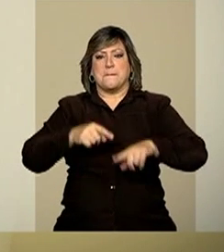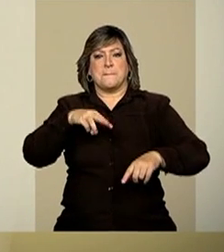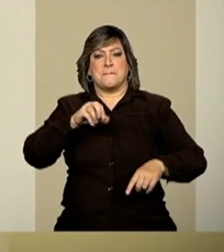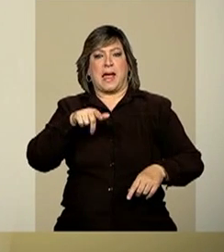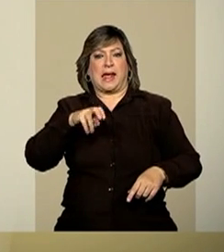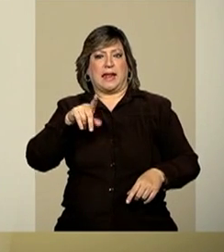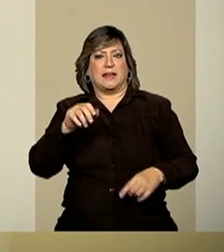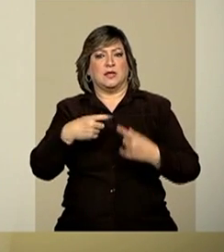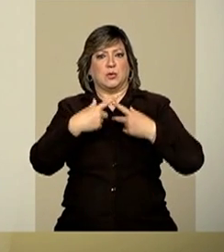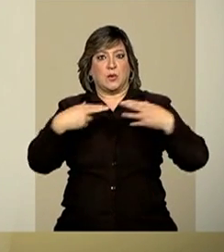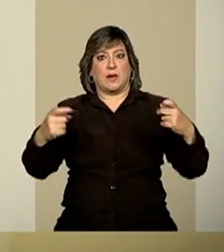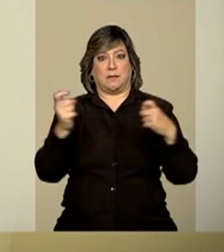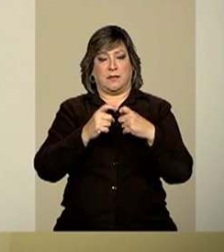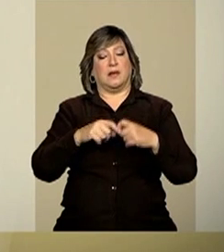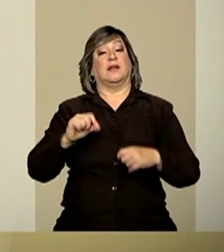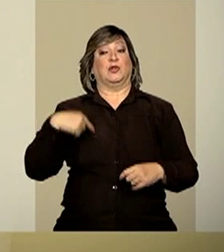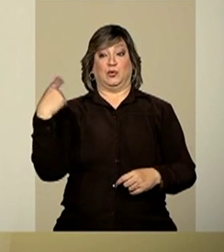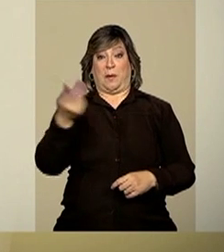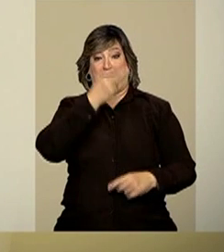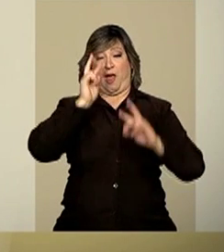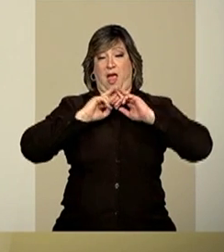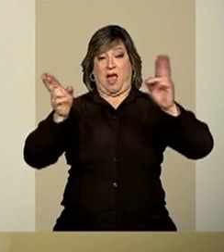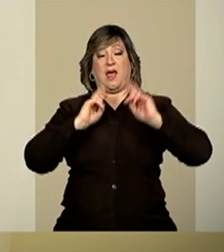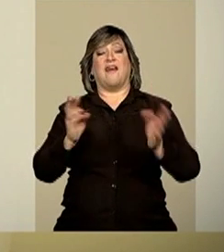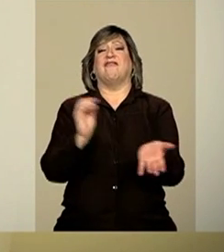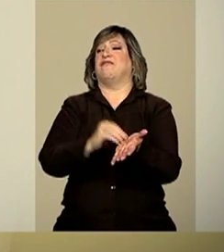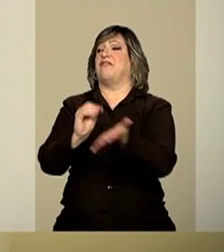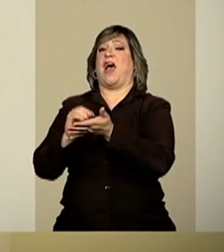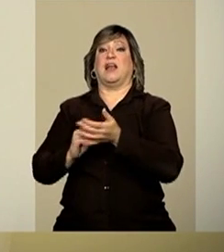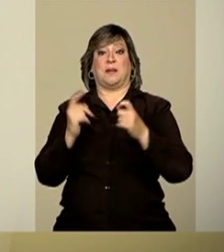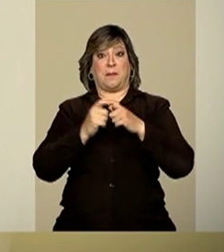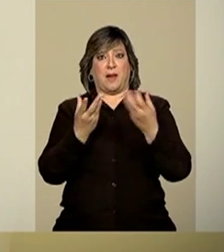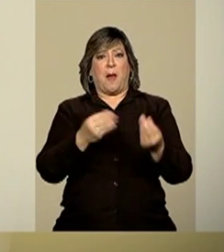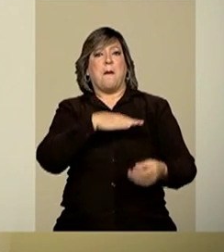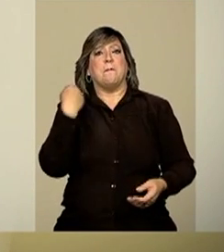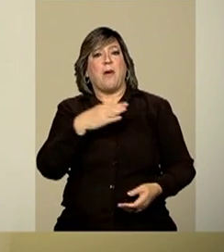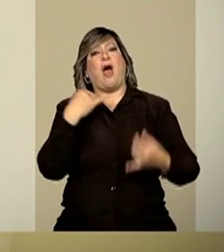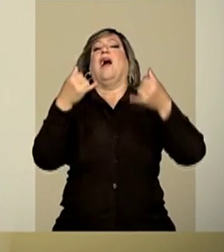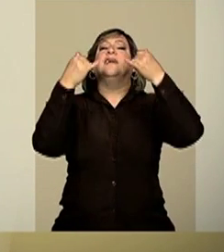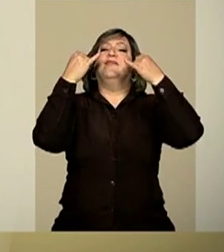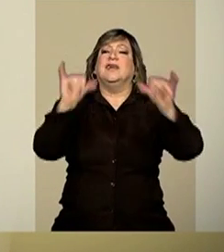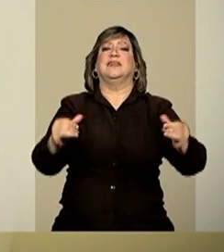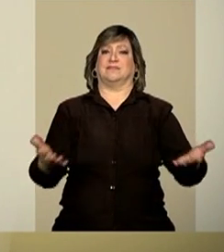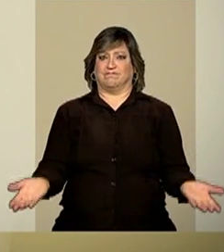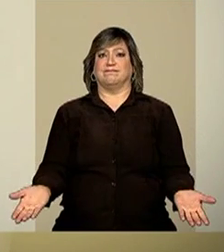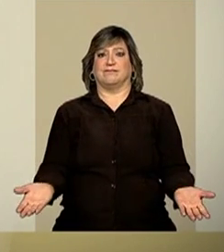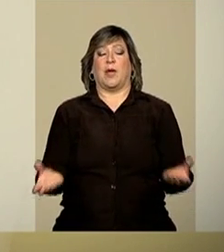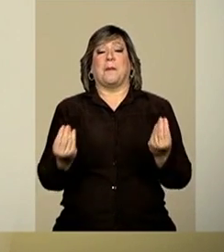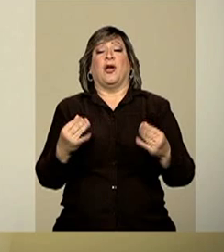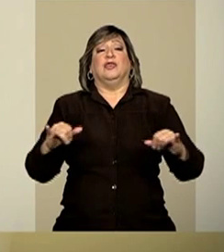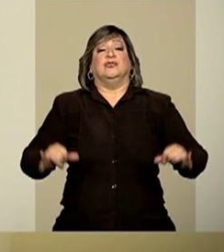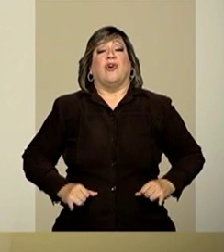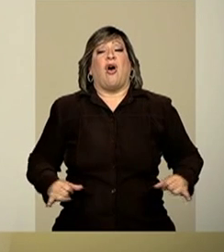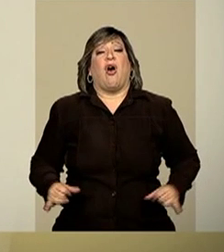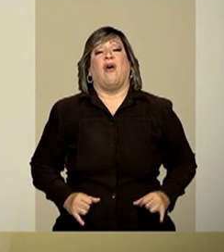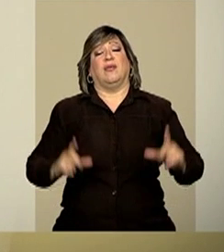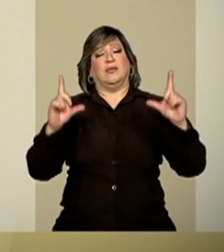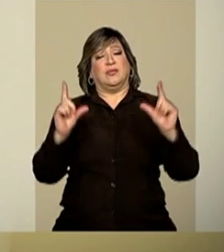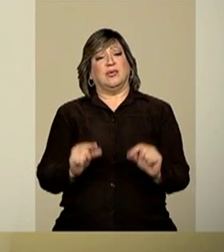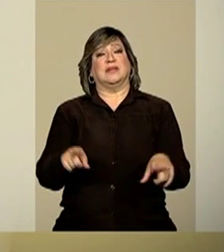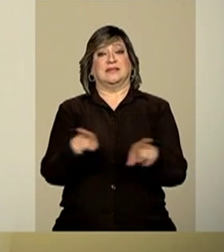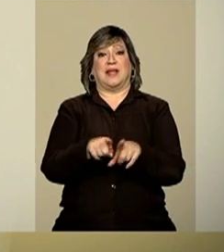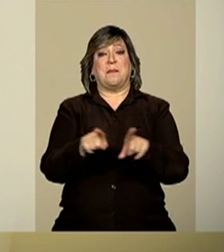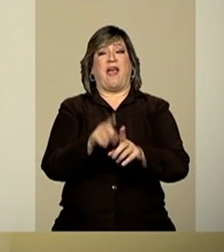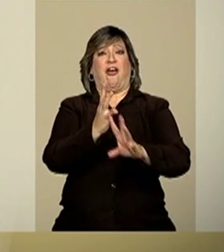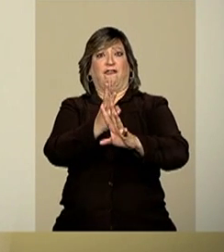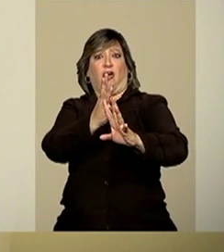queixa mais forte da população pobre. Muita morte pode ser evitada, muita dor diminuída e